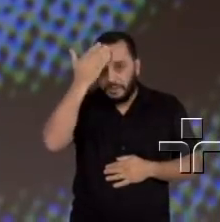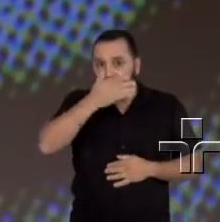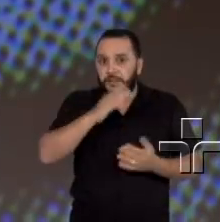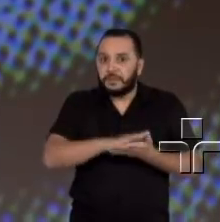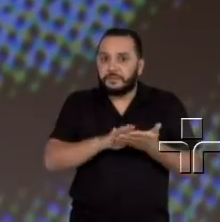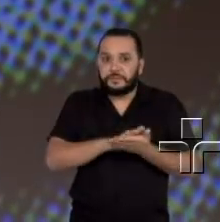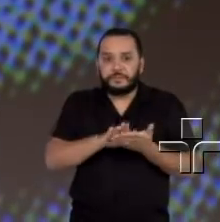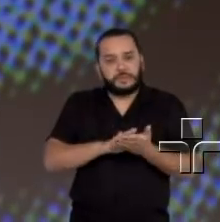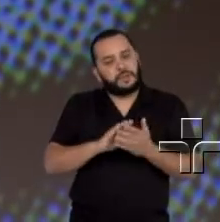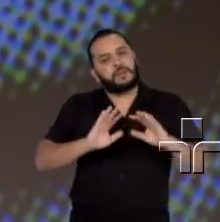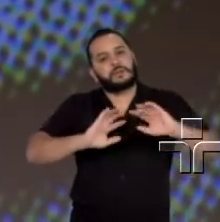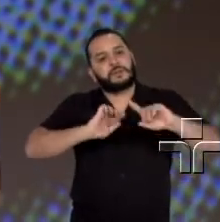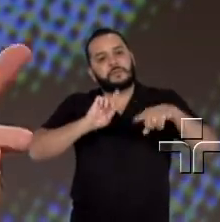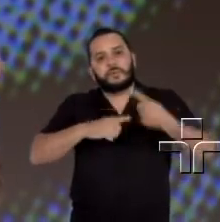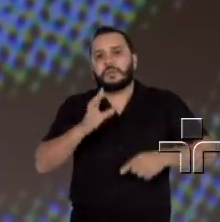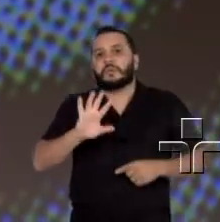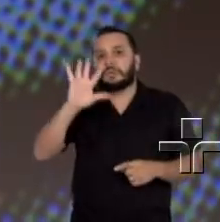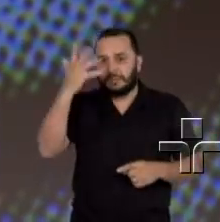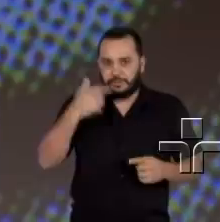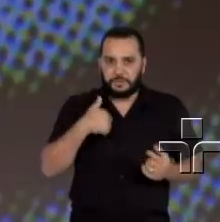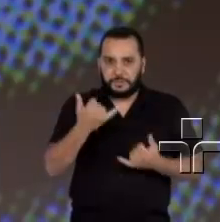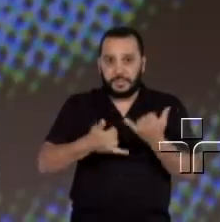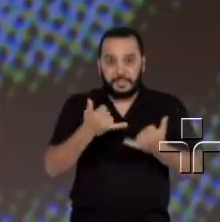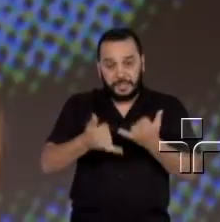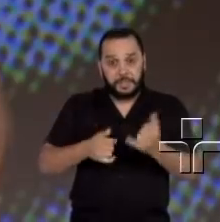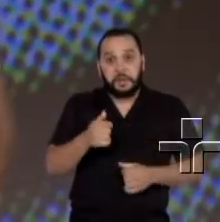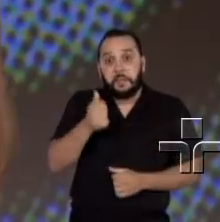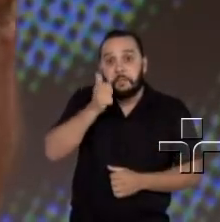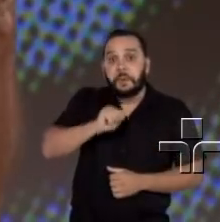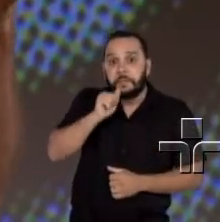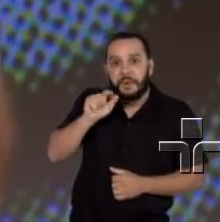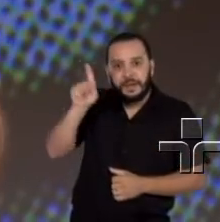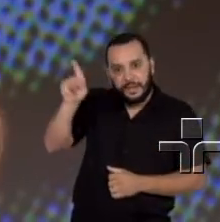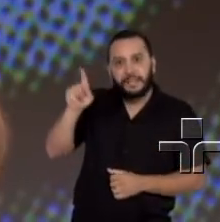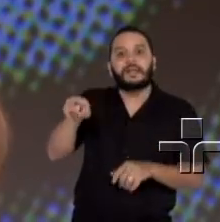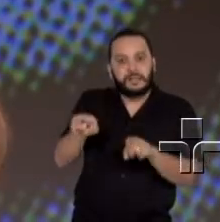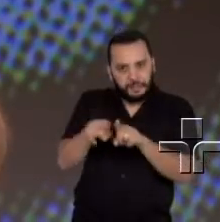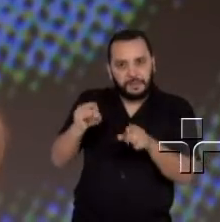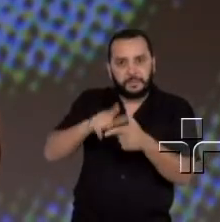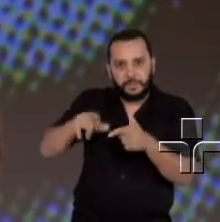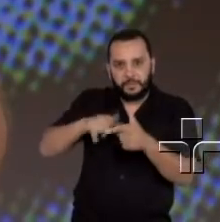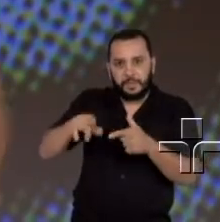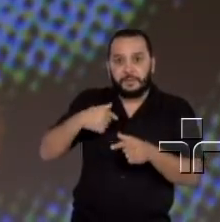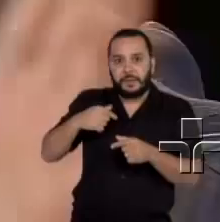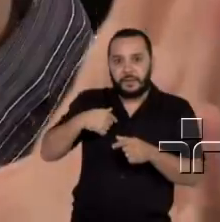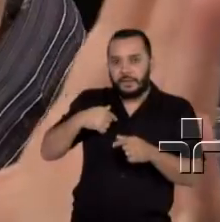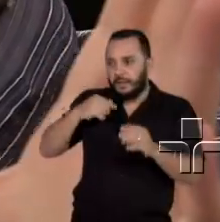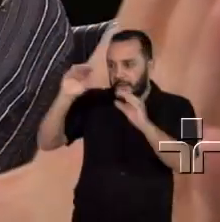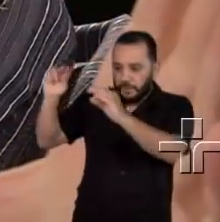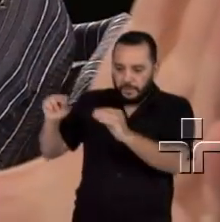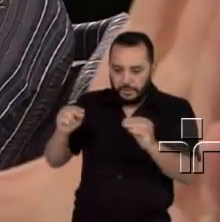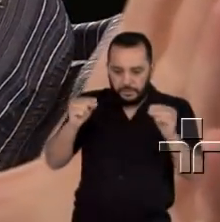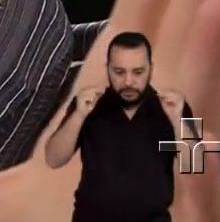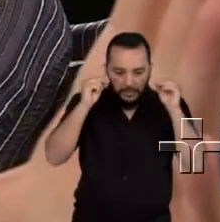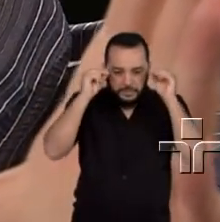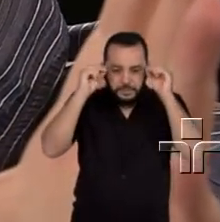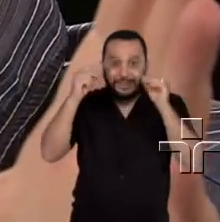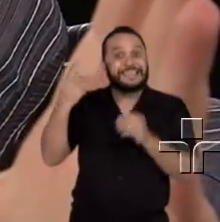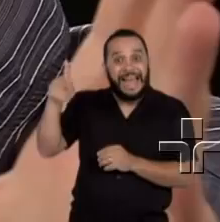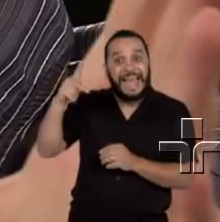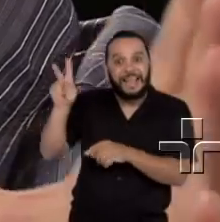E um dia brincando, a minha mãe era muito míope, brincando, eu não sei porque, eu botei o óculos dela e tudo fez sentido de